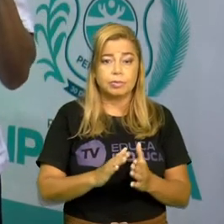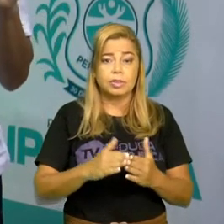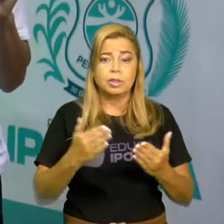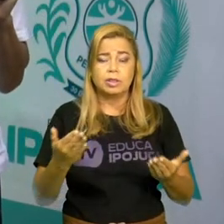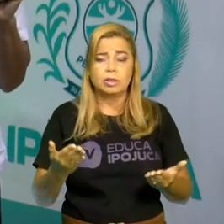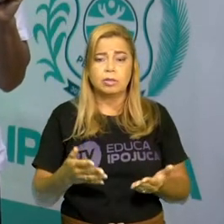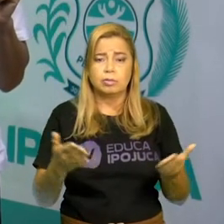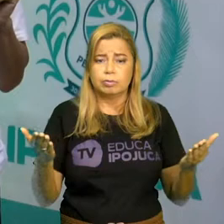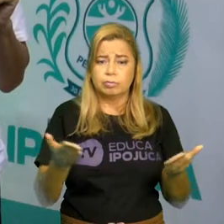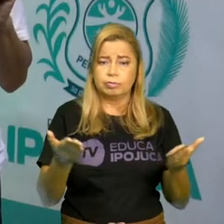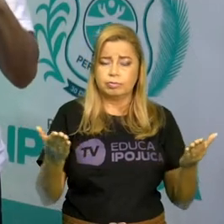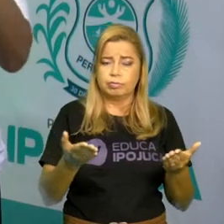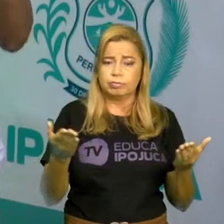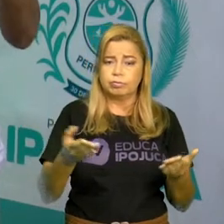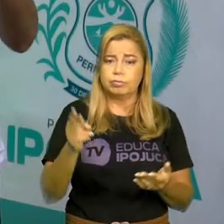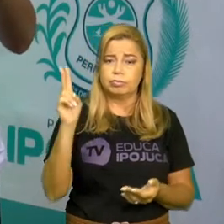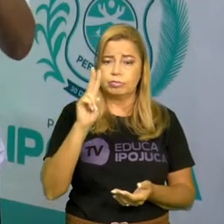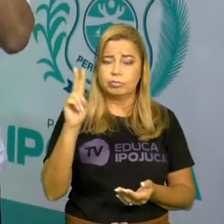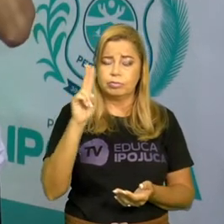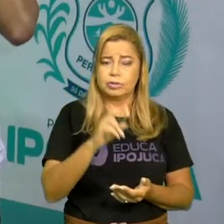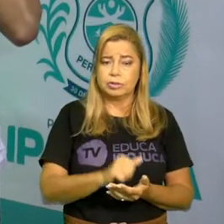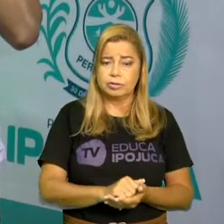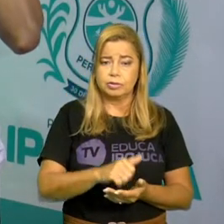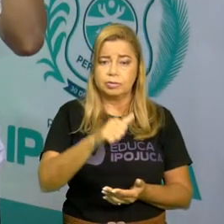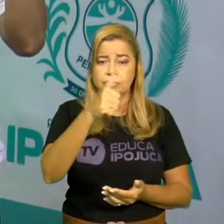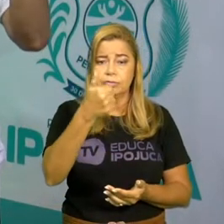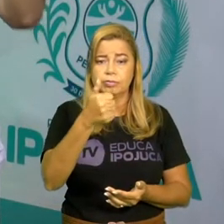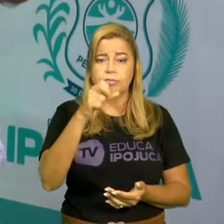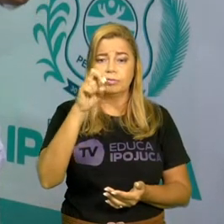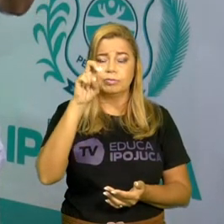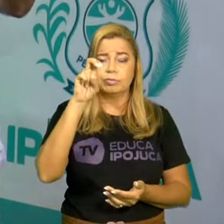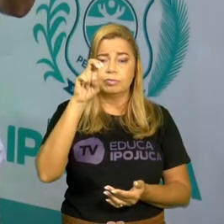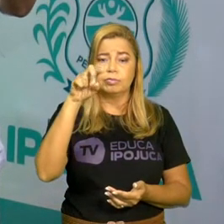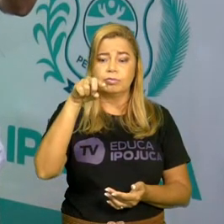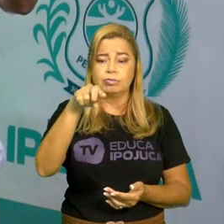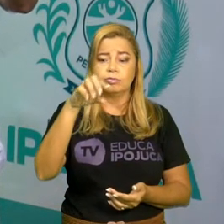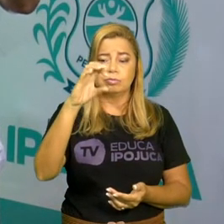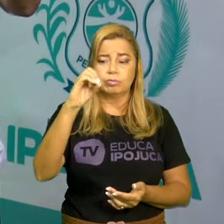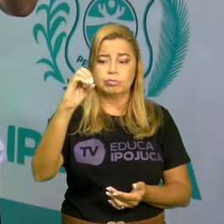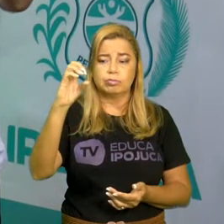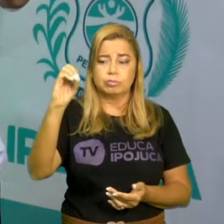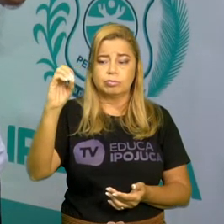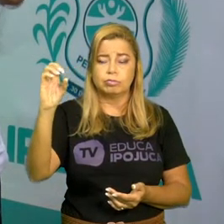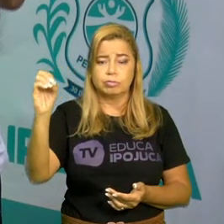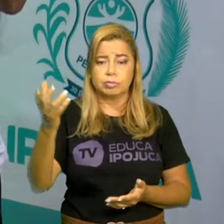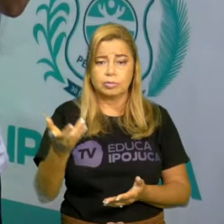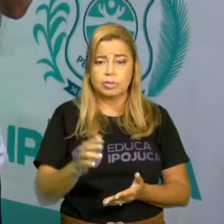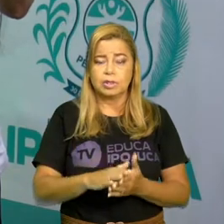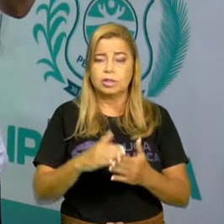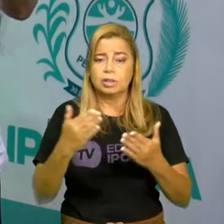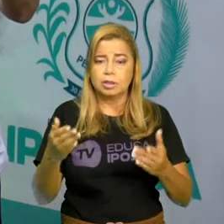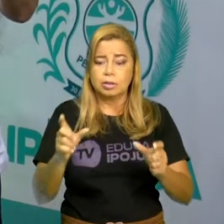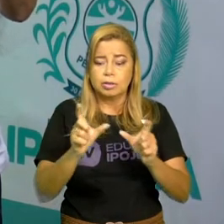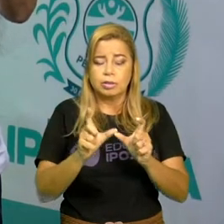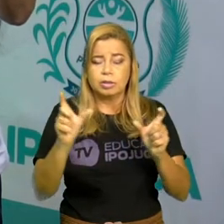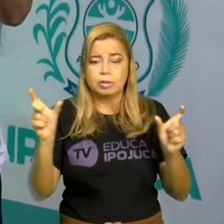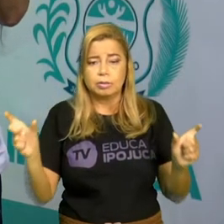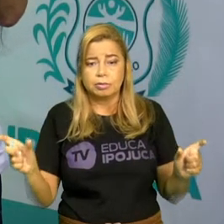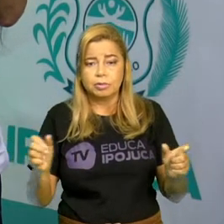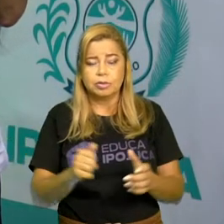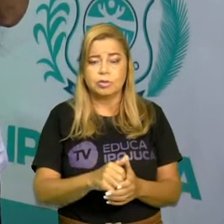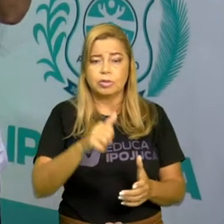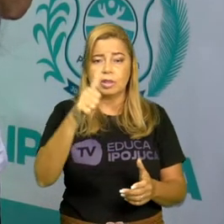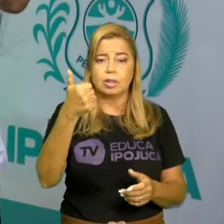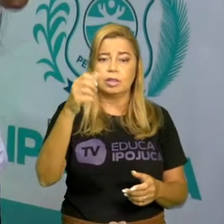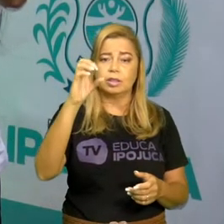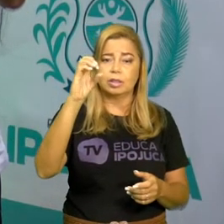15.000 por exemplo 15.000 a gente tem 10 mil mais cinco mil e assim a